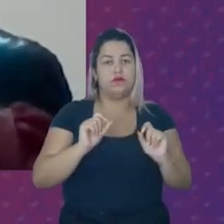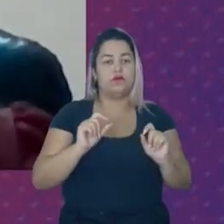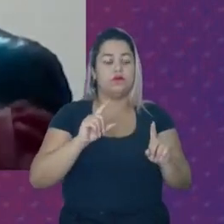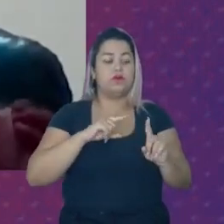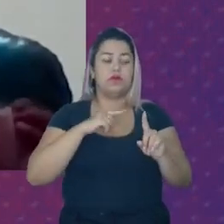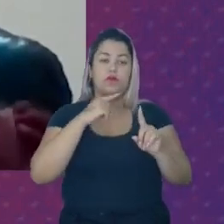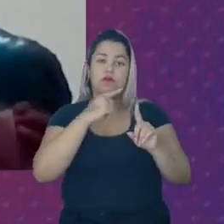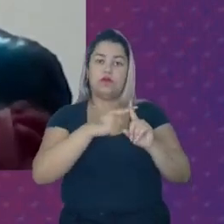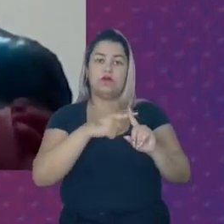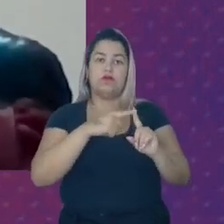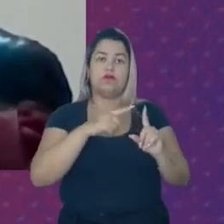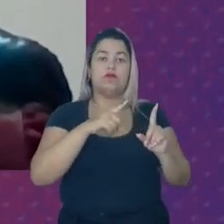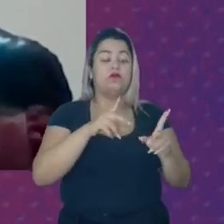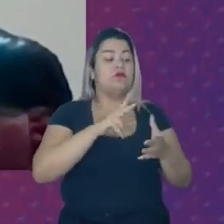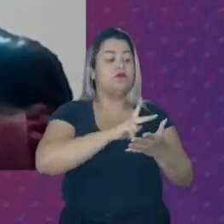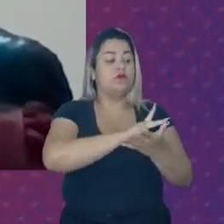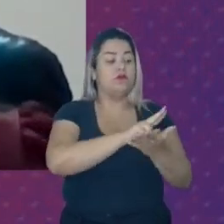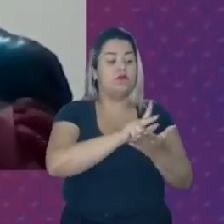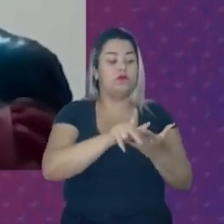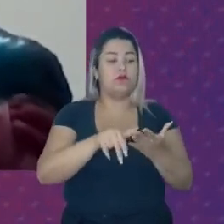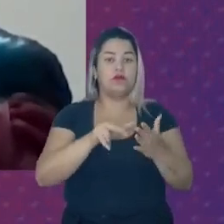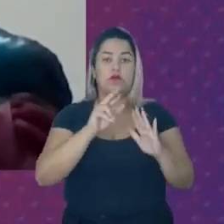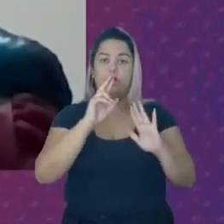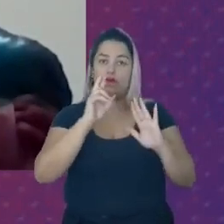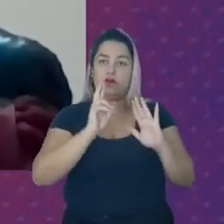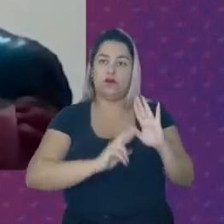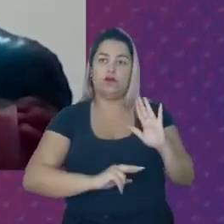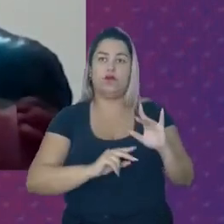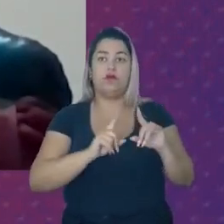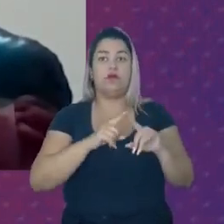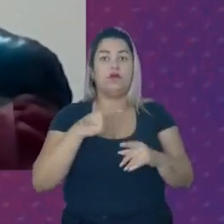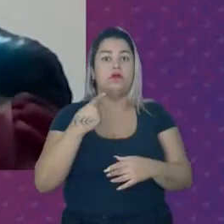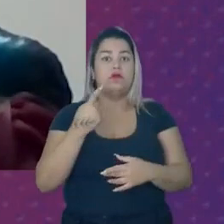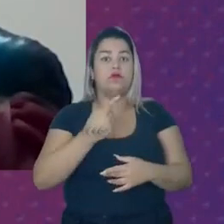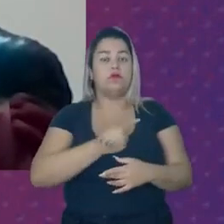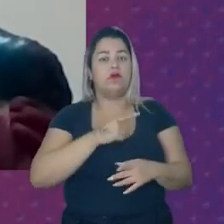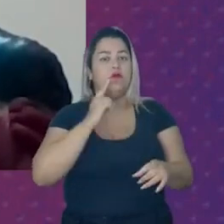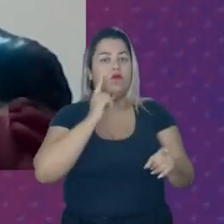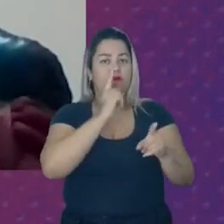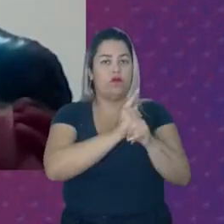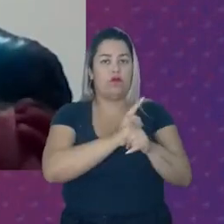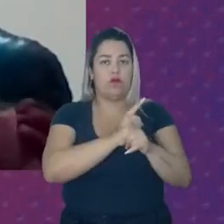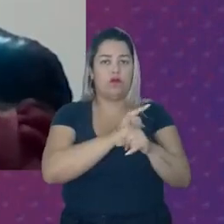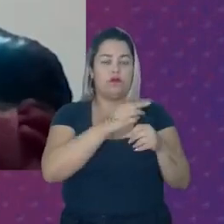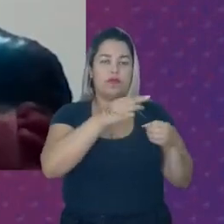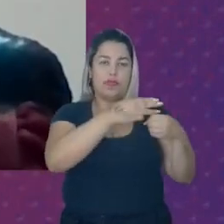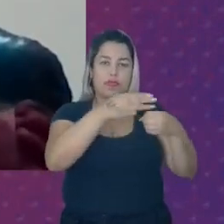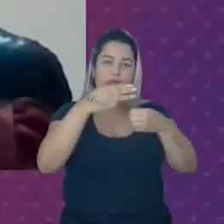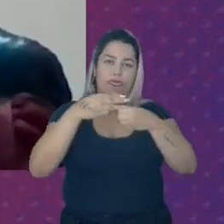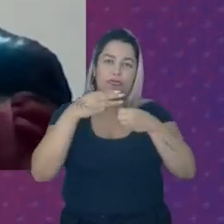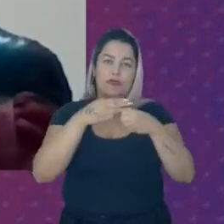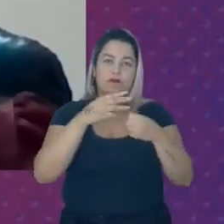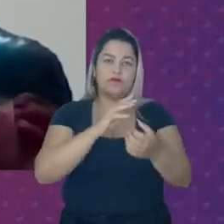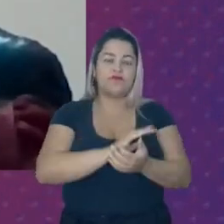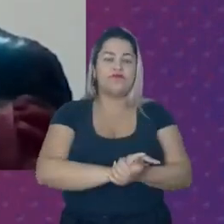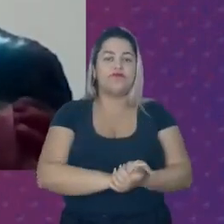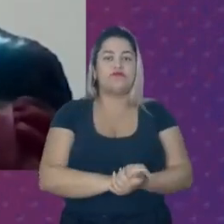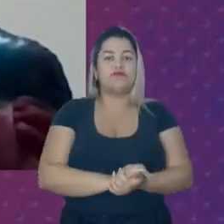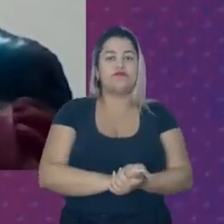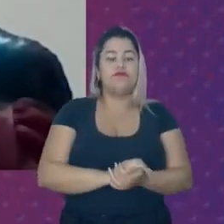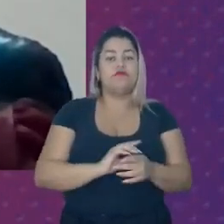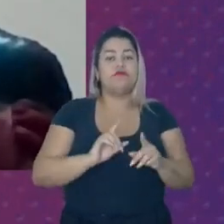com certeza, algumas diversas irregularidades que nós iremos encontrar. O município de Apuiarés,